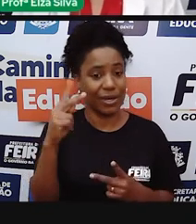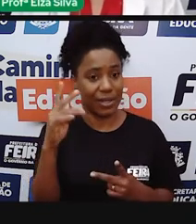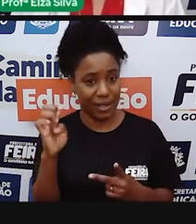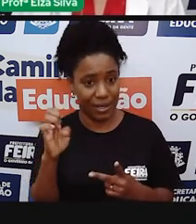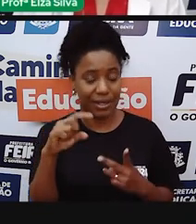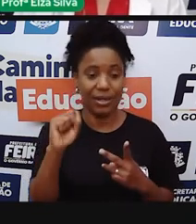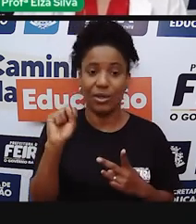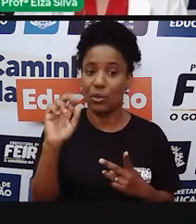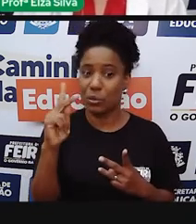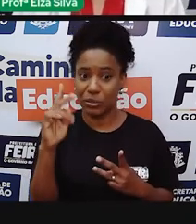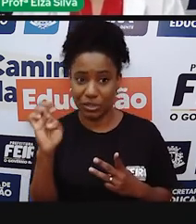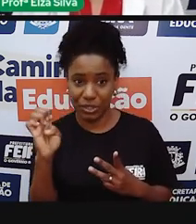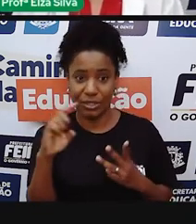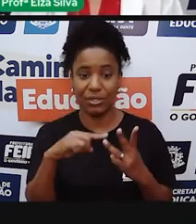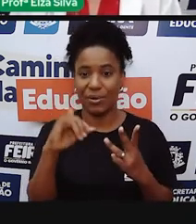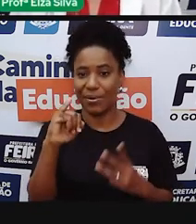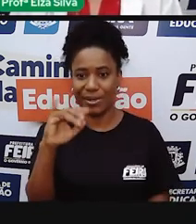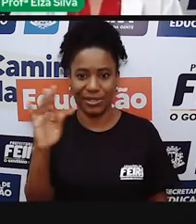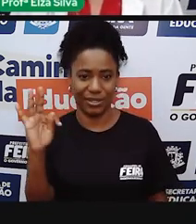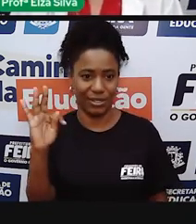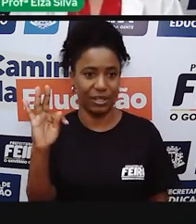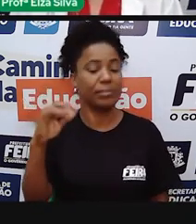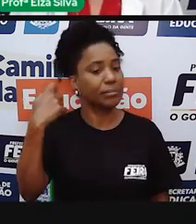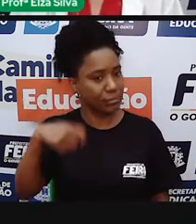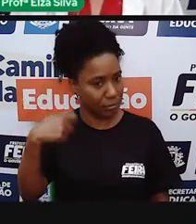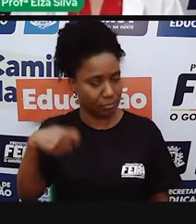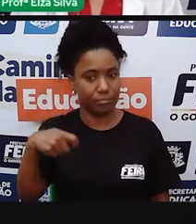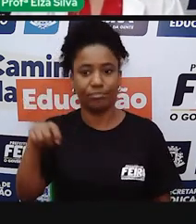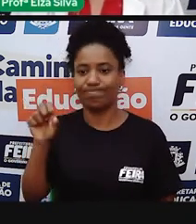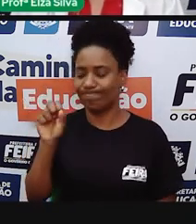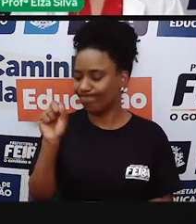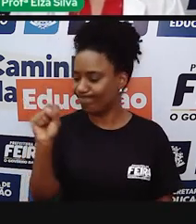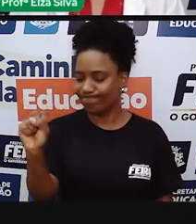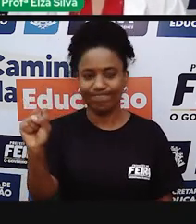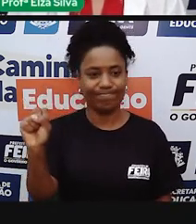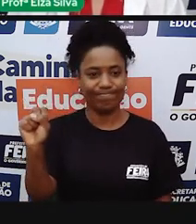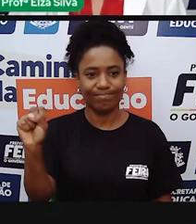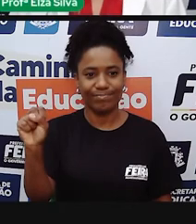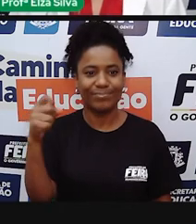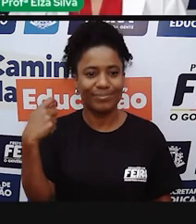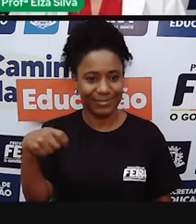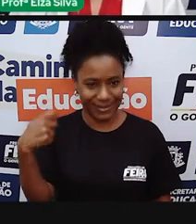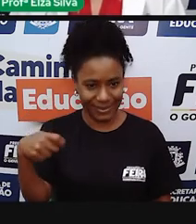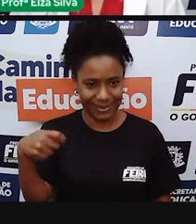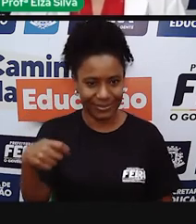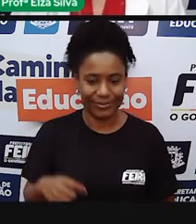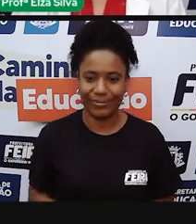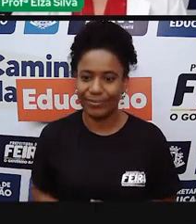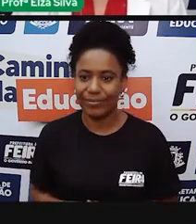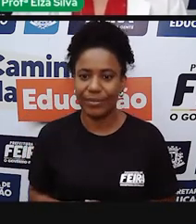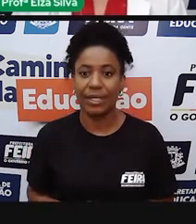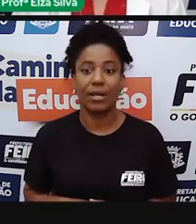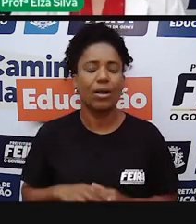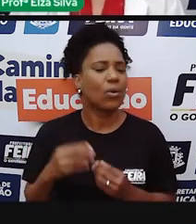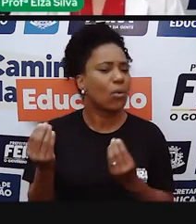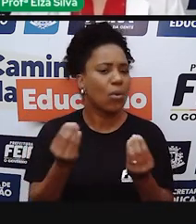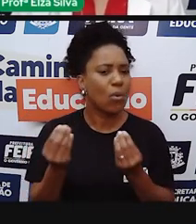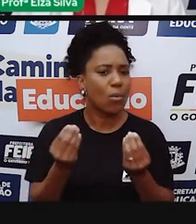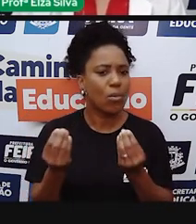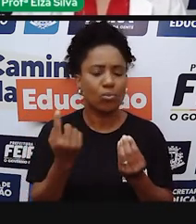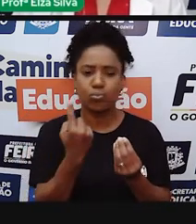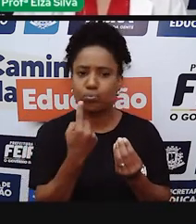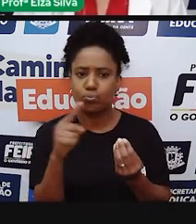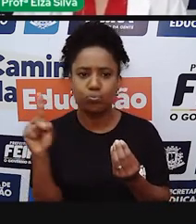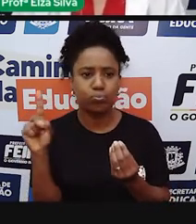she, ela ou it, ele ou ela. Ok? E para fazer a negativa, neste